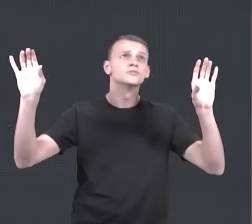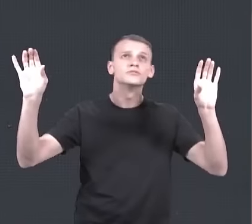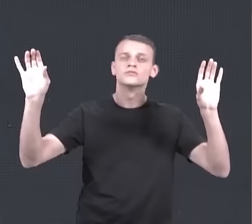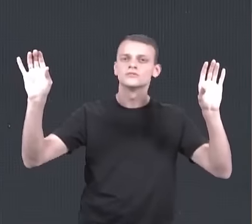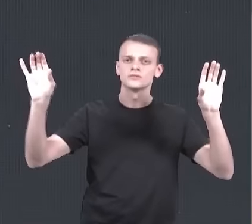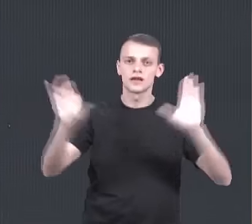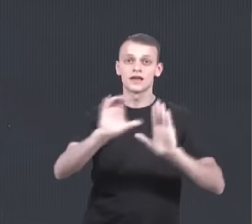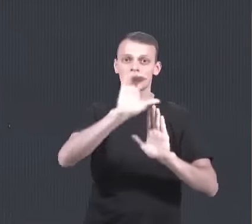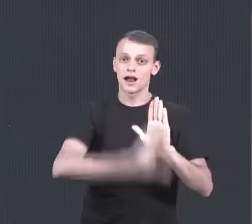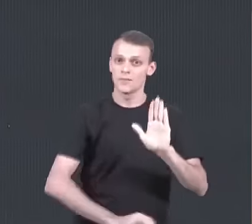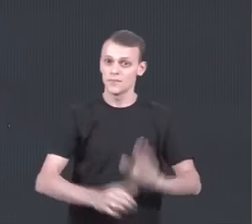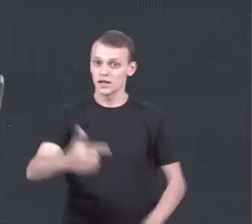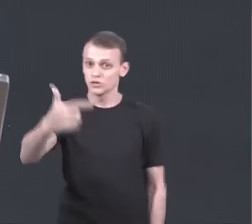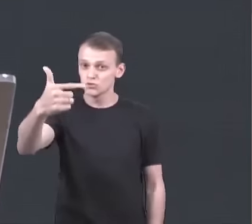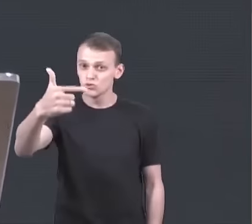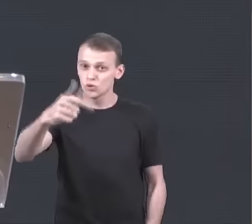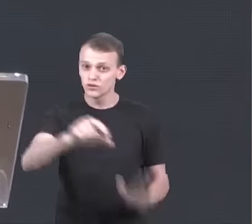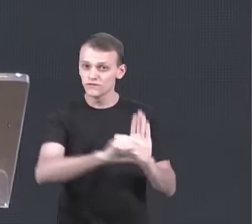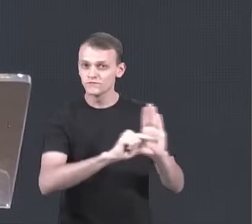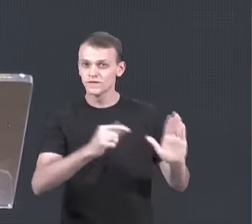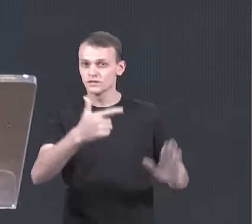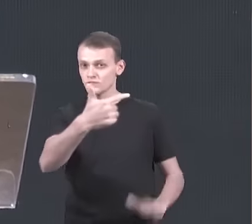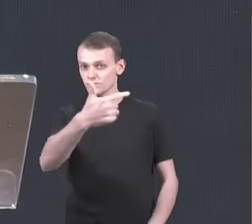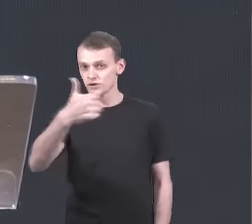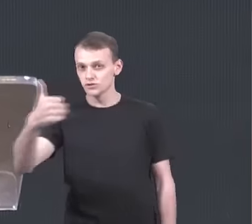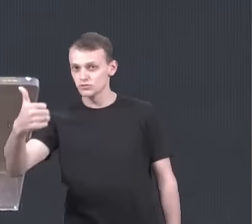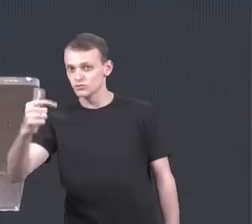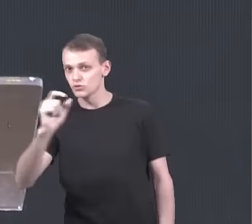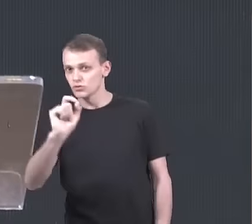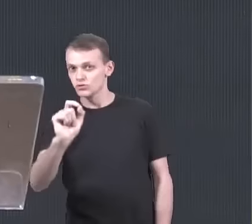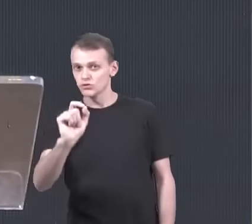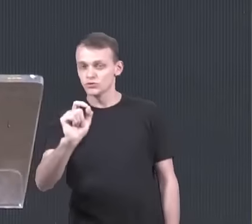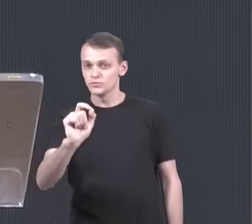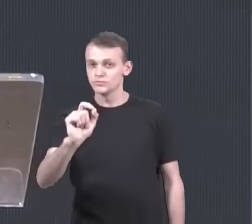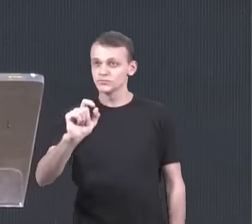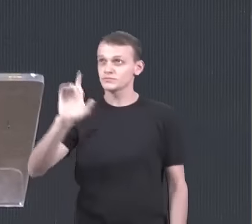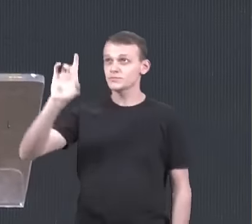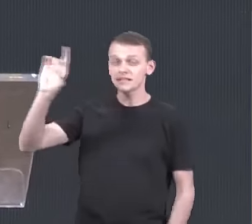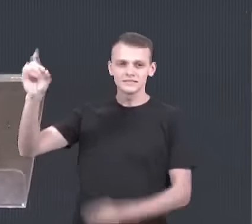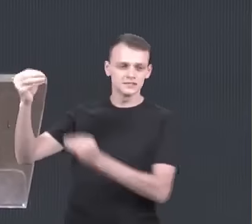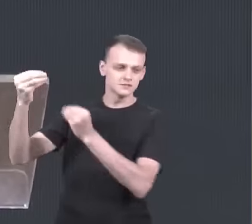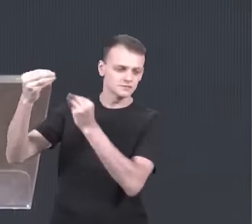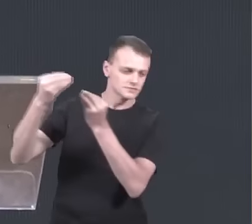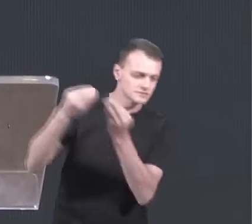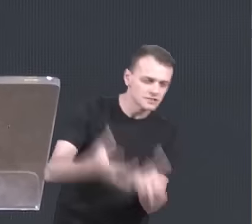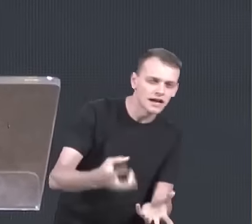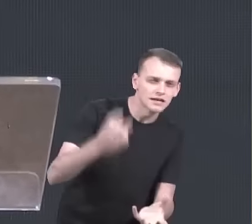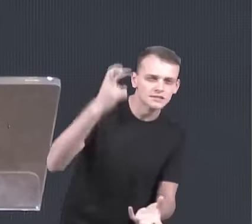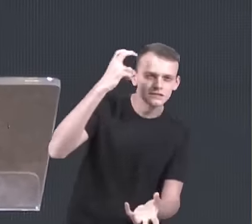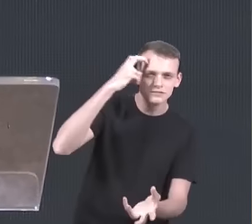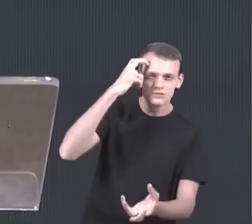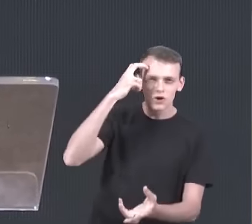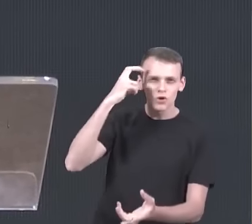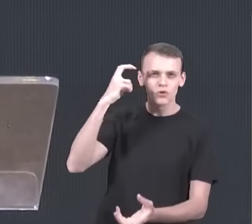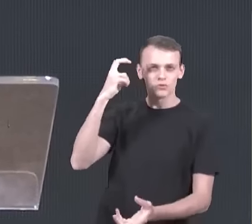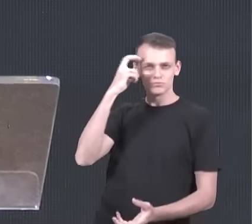No capítulo 2, no verso 21, ele diz que ele dá sabedoria aos sábios, entendimento aos